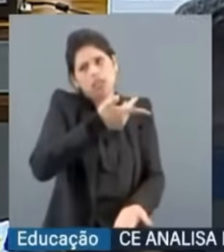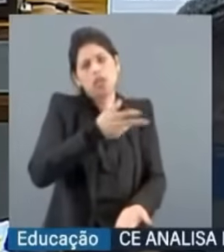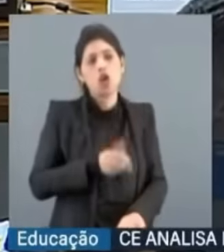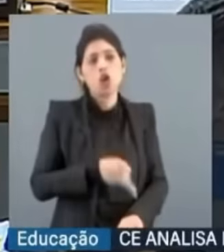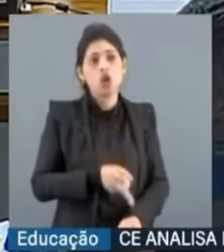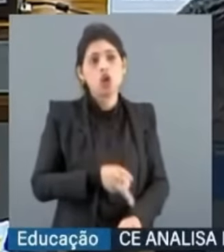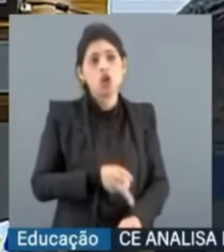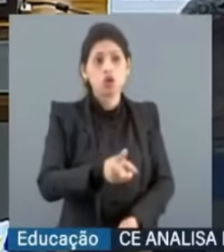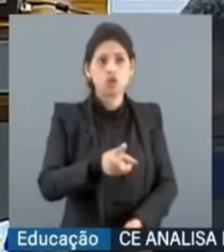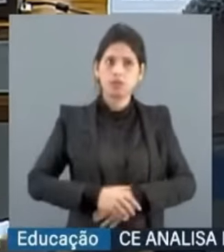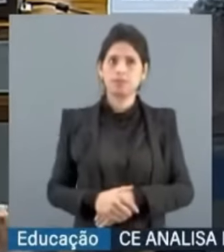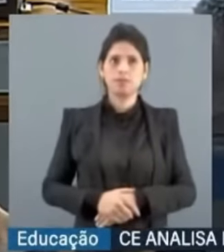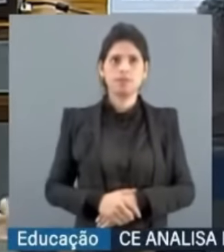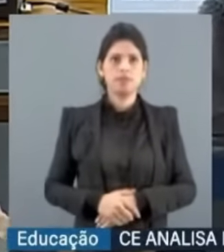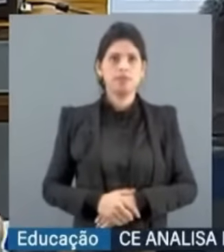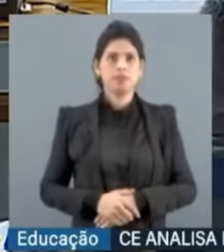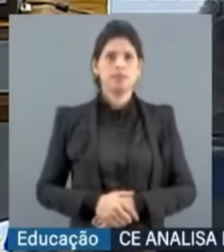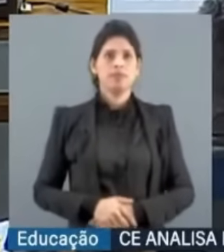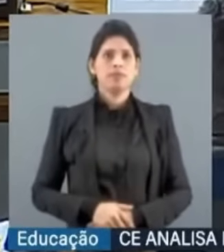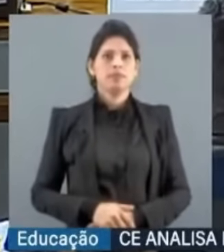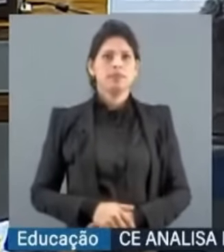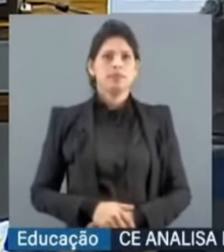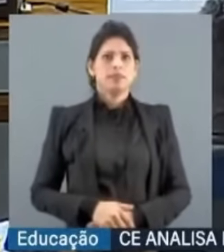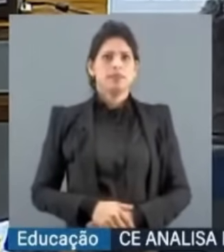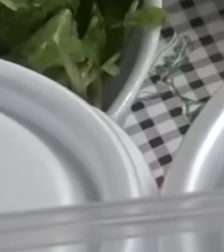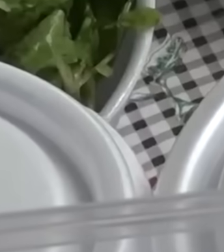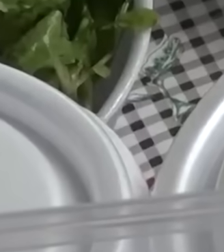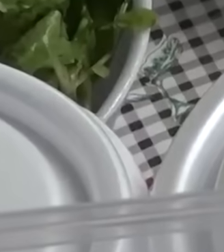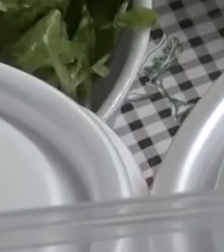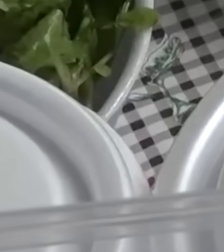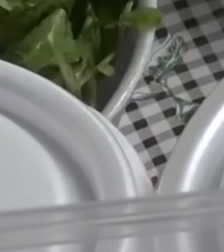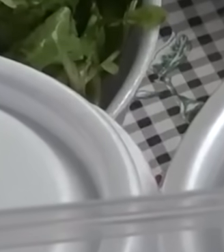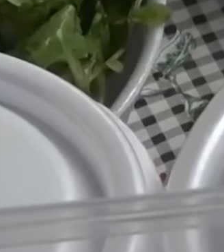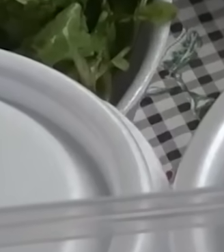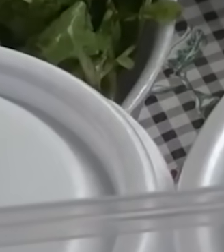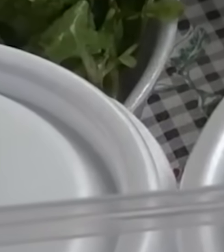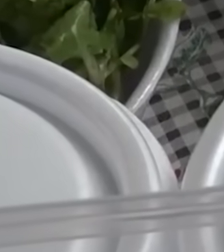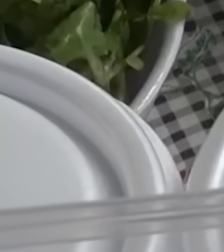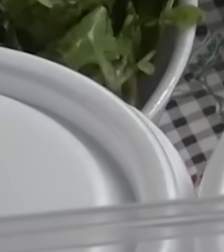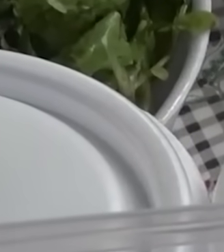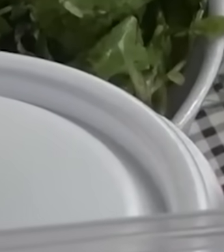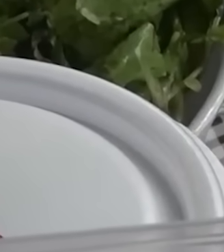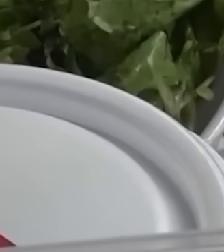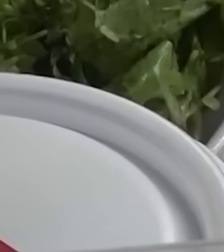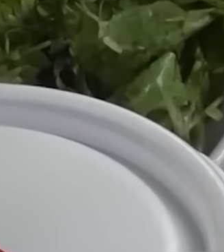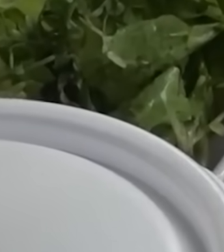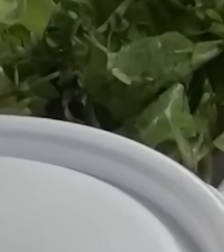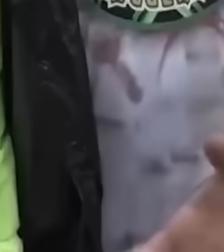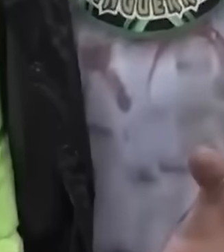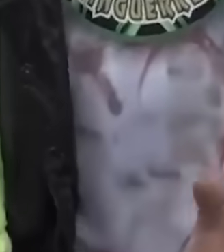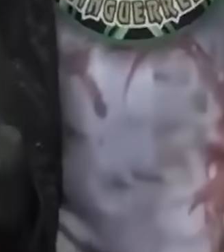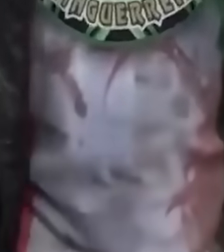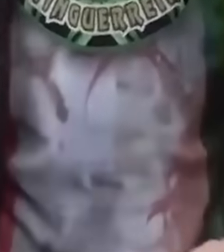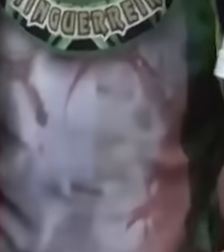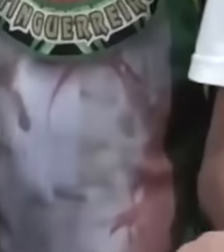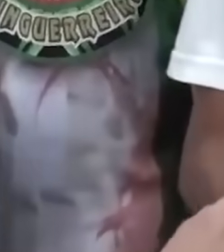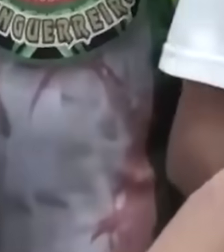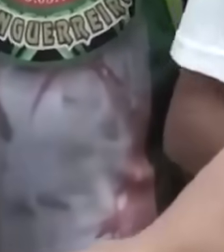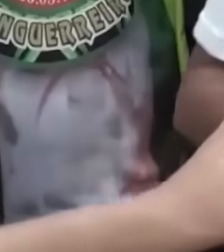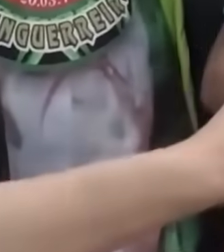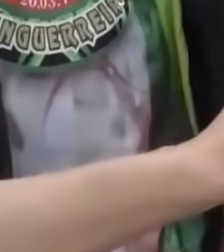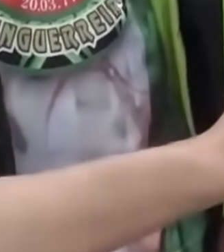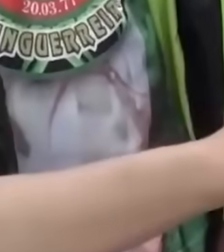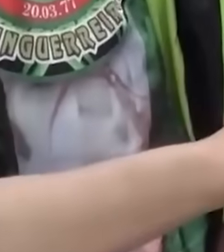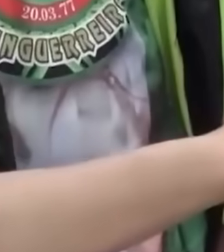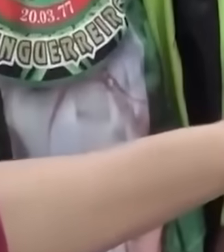que ponto que esse puxão de orelha realmente é de verdade, sabe? Você sabe o que são as cozinhas solidárias? Se não sabe, tá